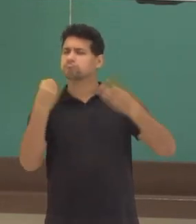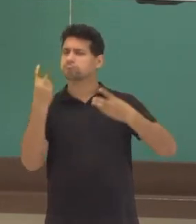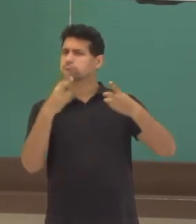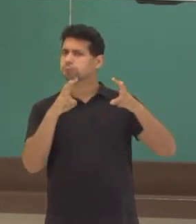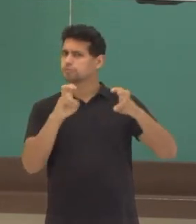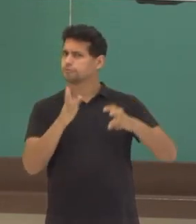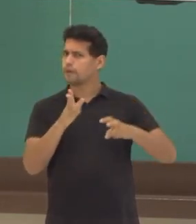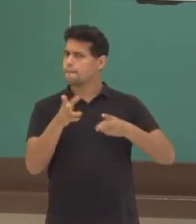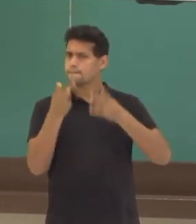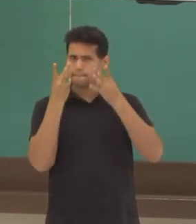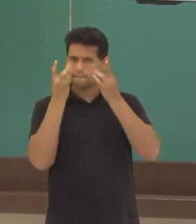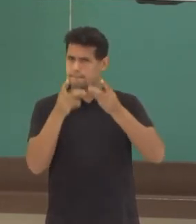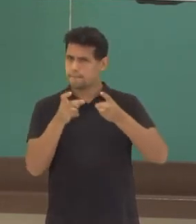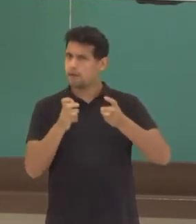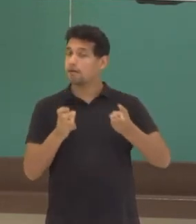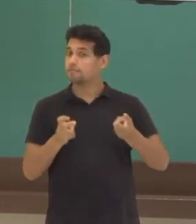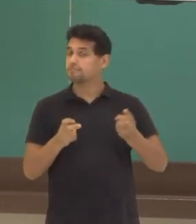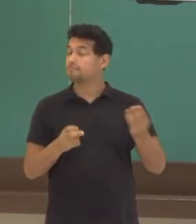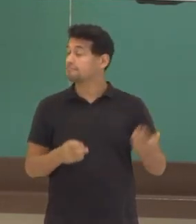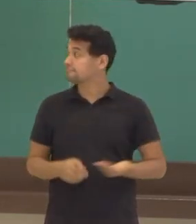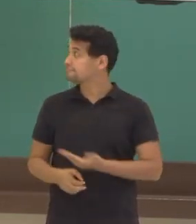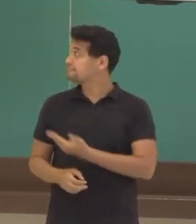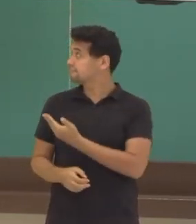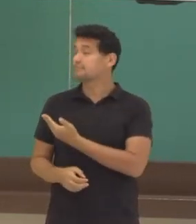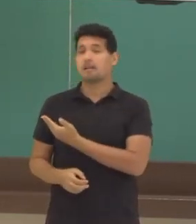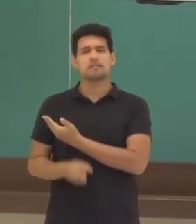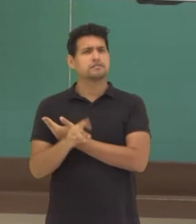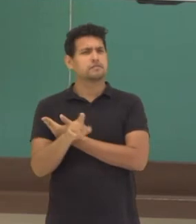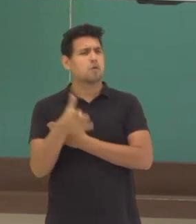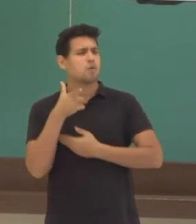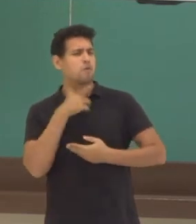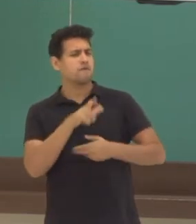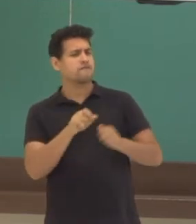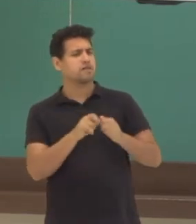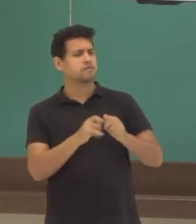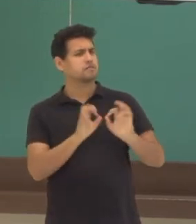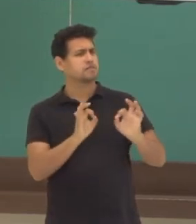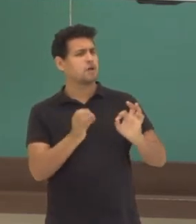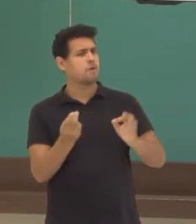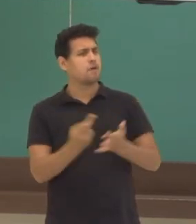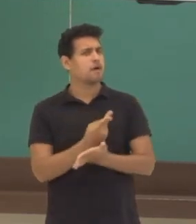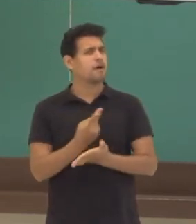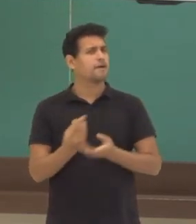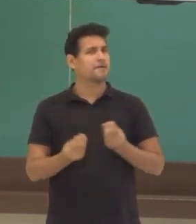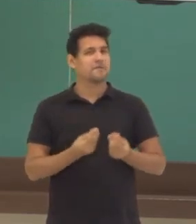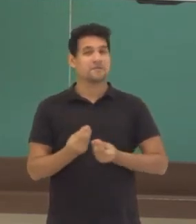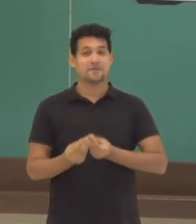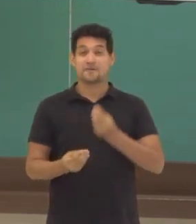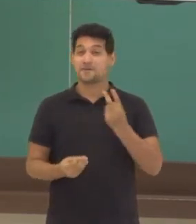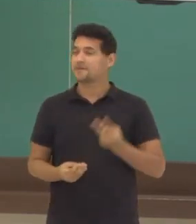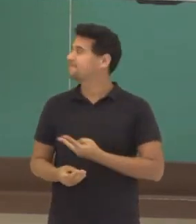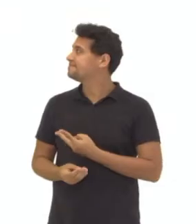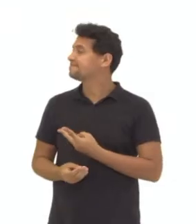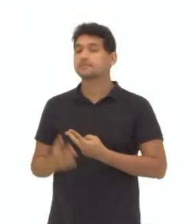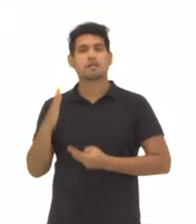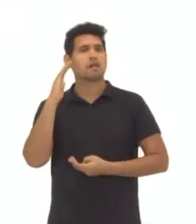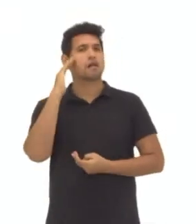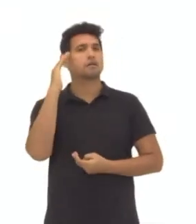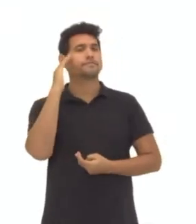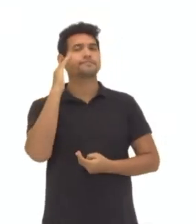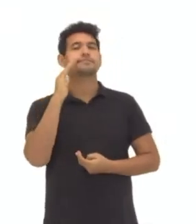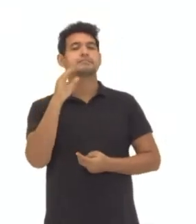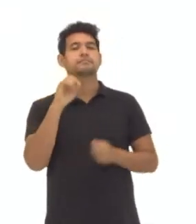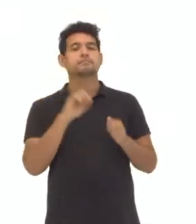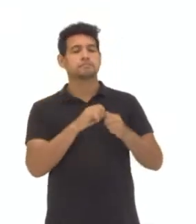dele? Percebeu? Vejamos aqui então se você conseguiu fazer certo. Olha lá, principalmente aqui